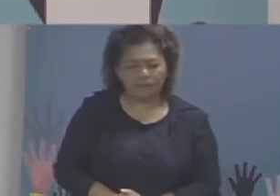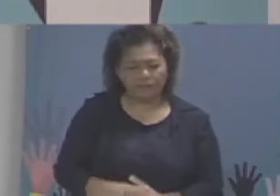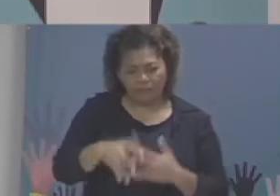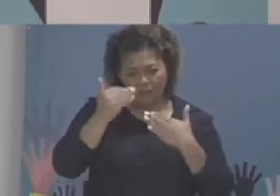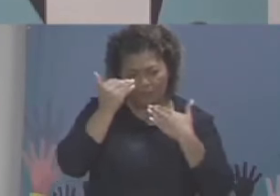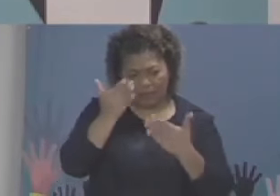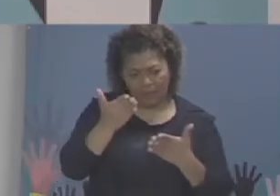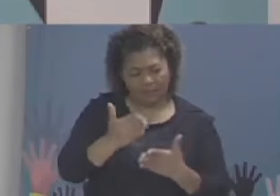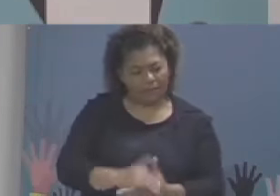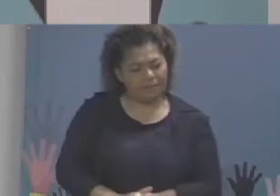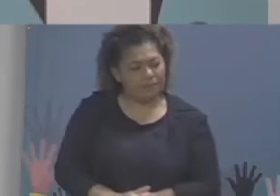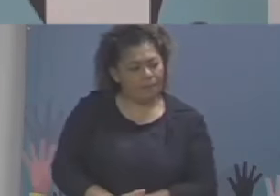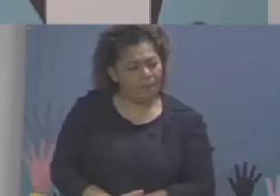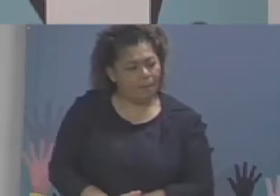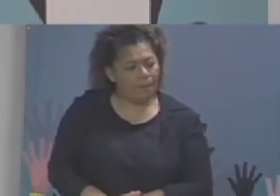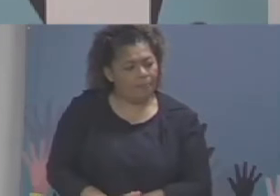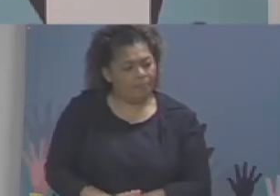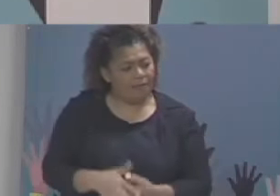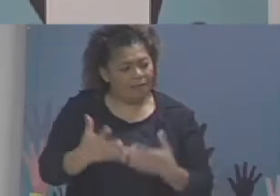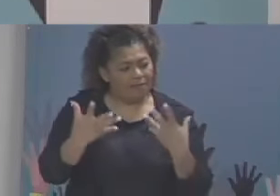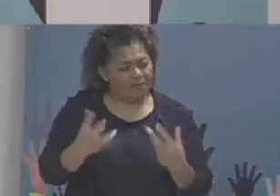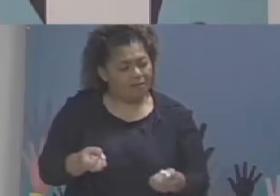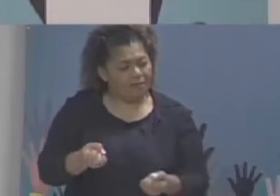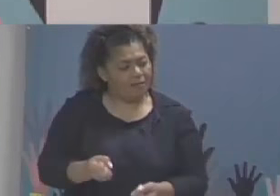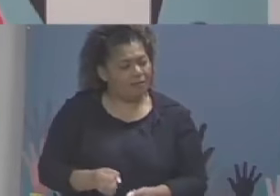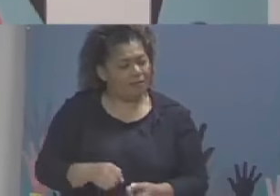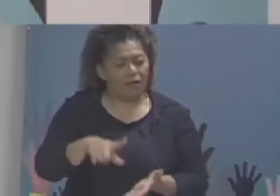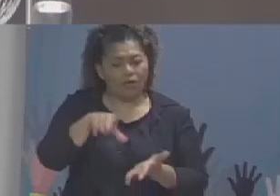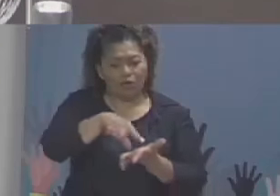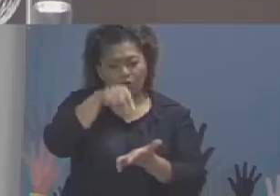Obrigado, candidato. Vamos ao sorteio.